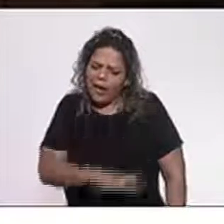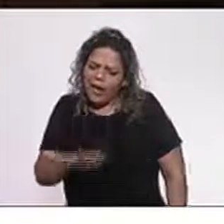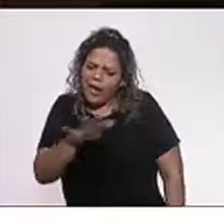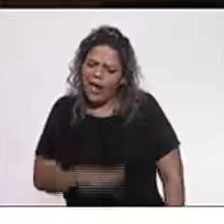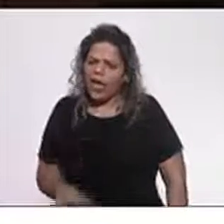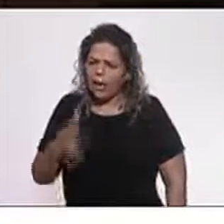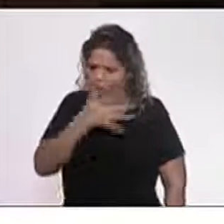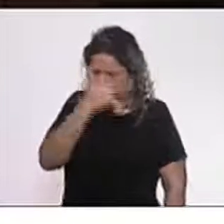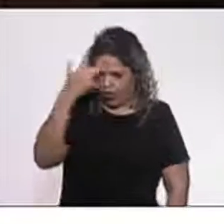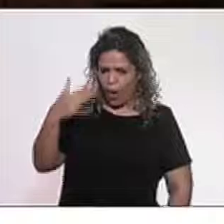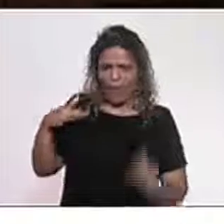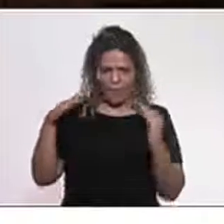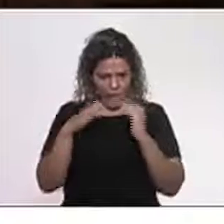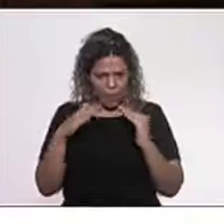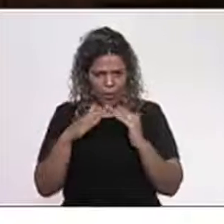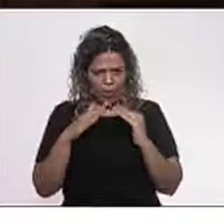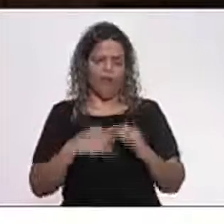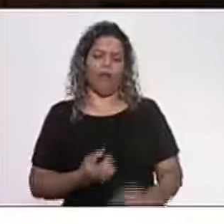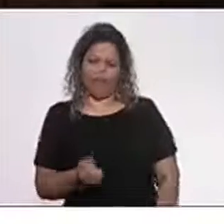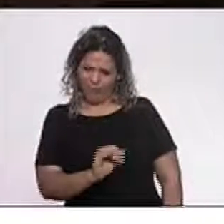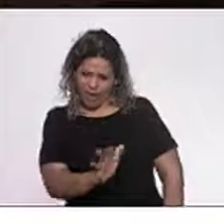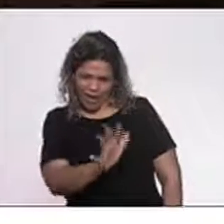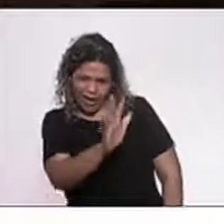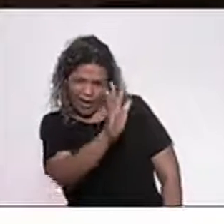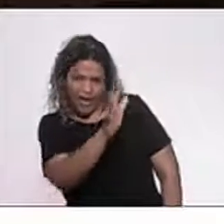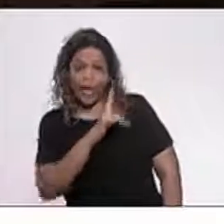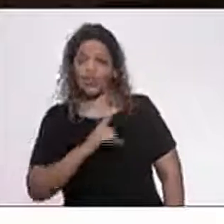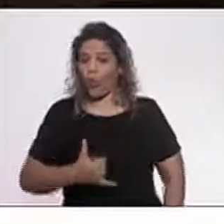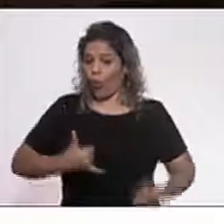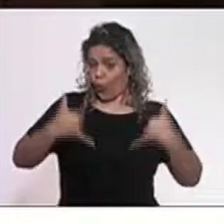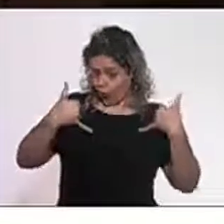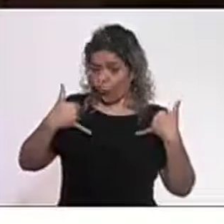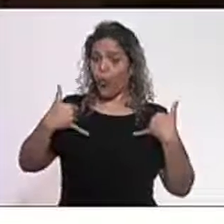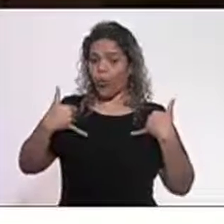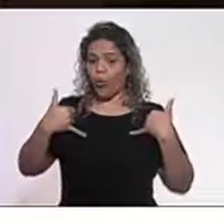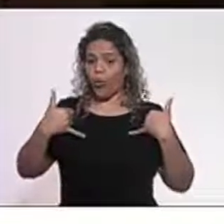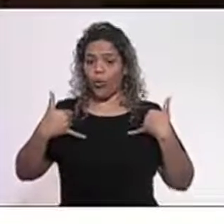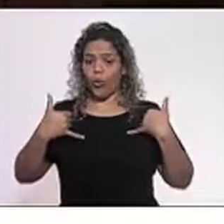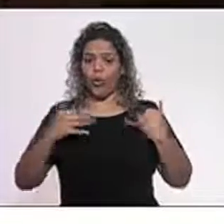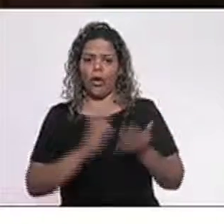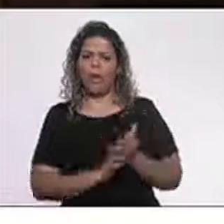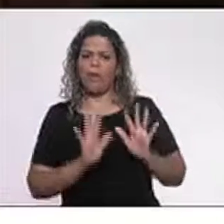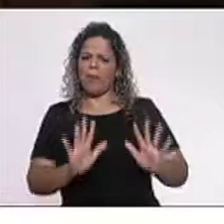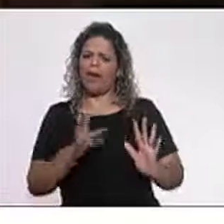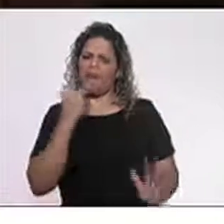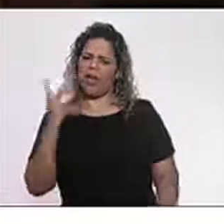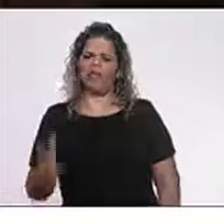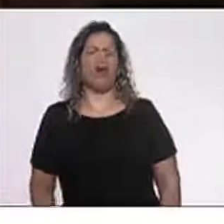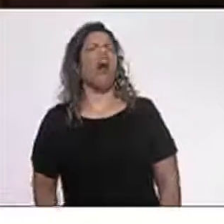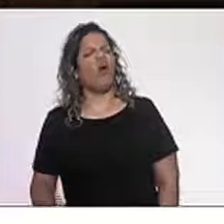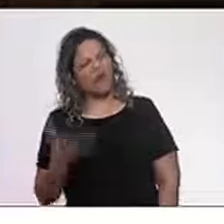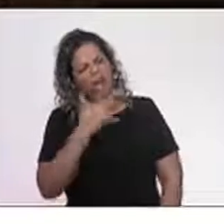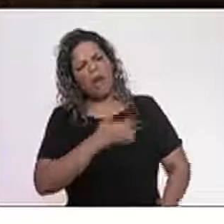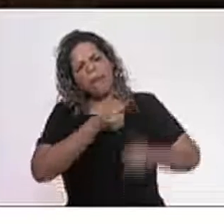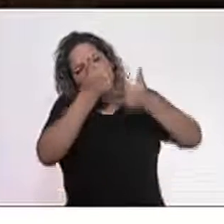as pessoas que moravam em comunidades tinham orgulho da sua comunidade, mas elas falavam: olha, eu